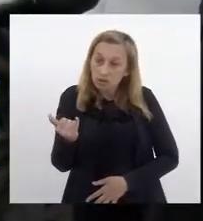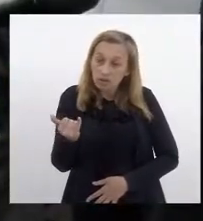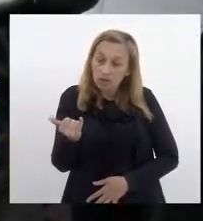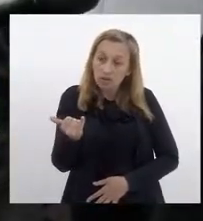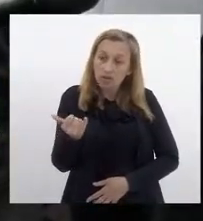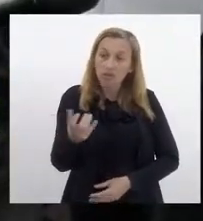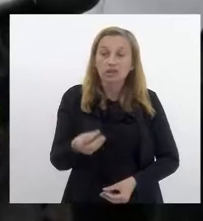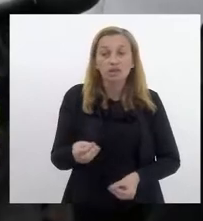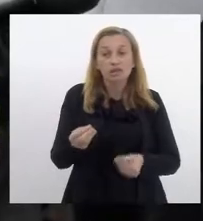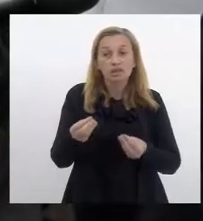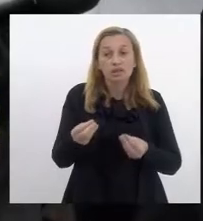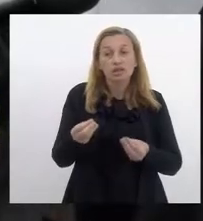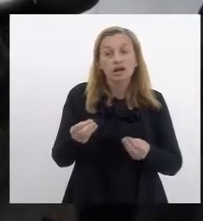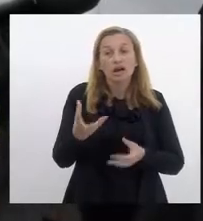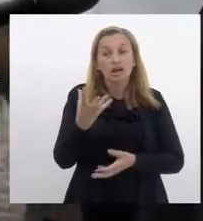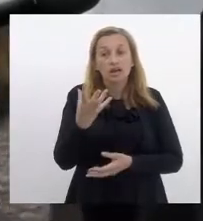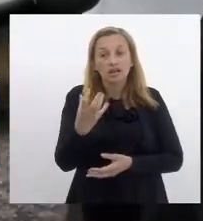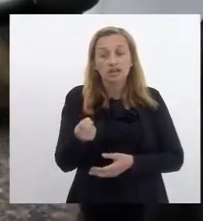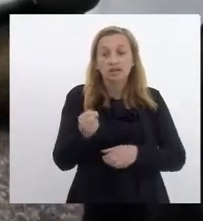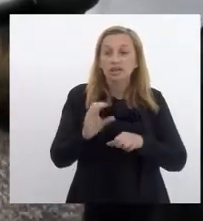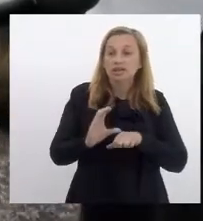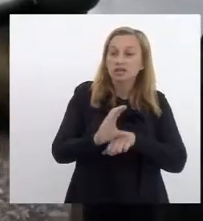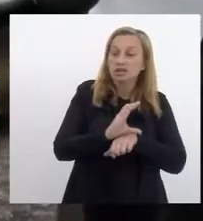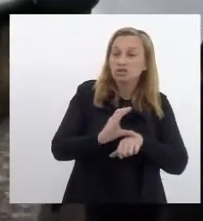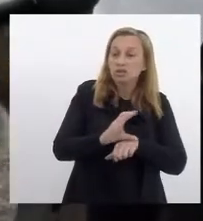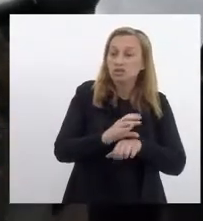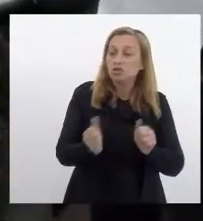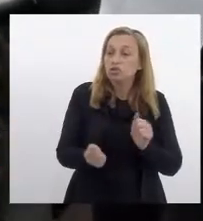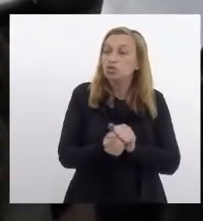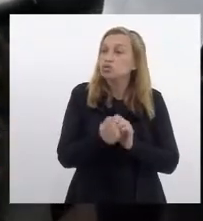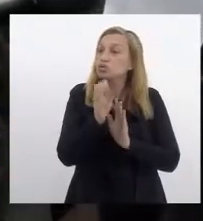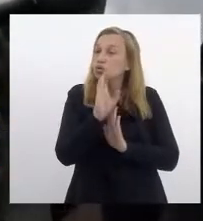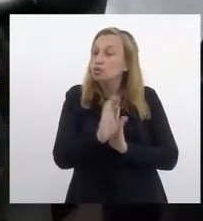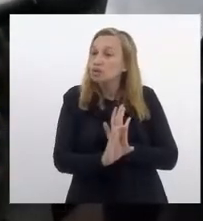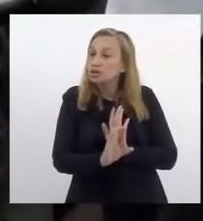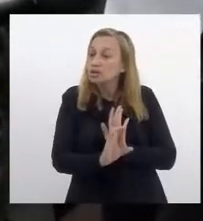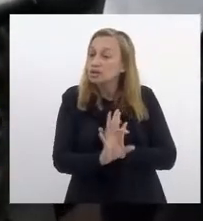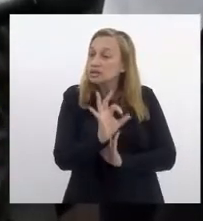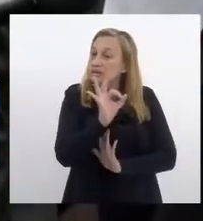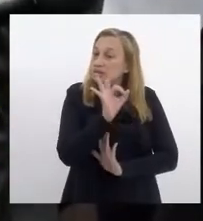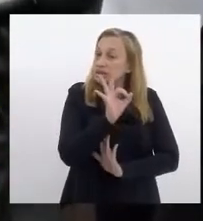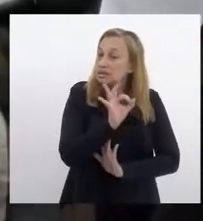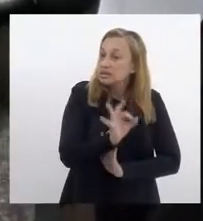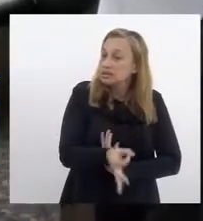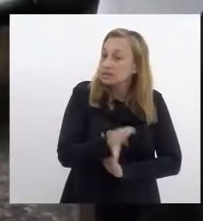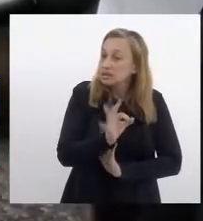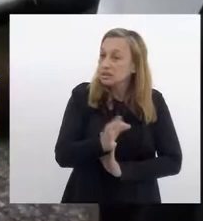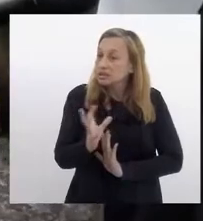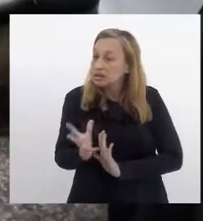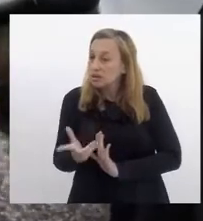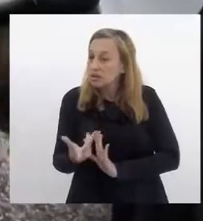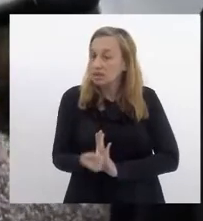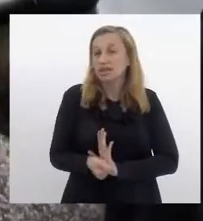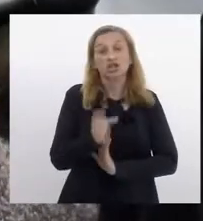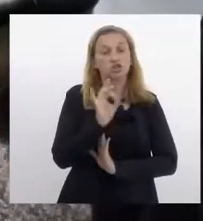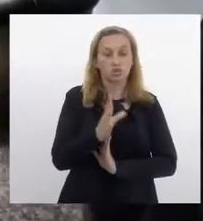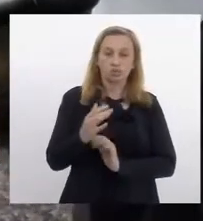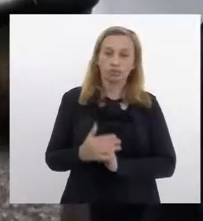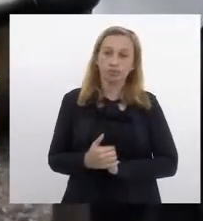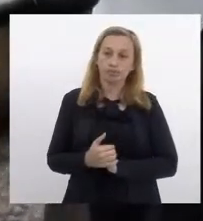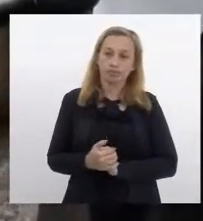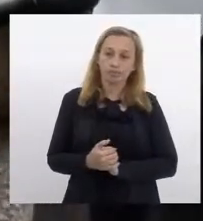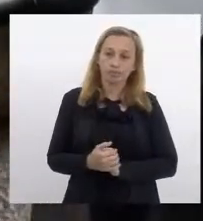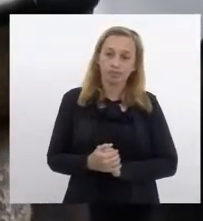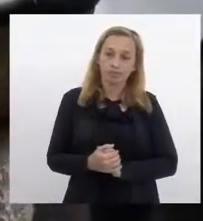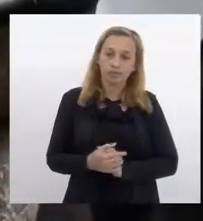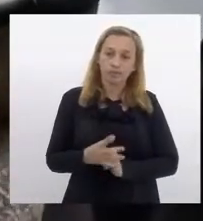desse parecer pela constitucionalidade com emendas, garantindo a paridade, só isso. Dei